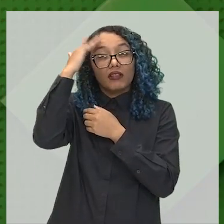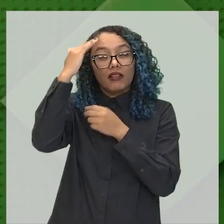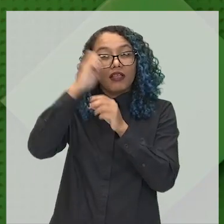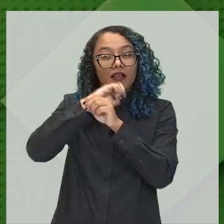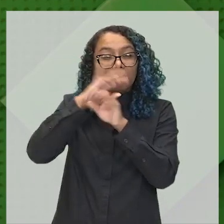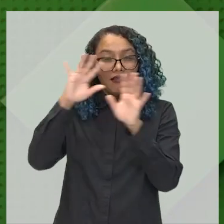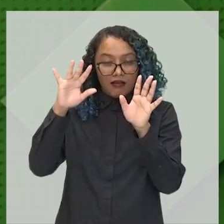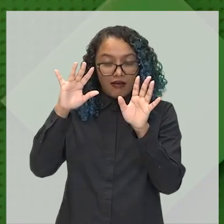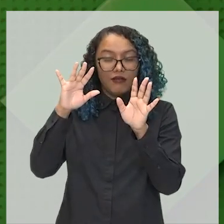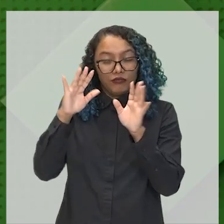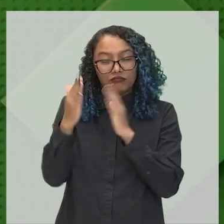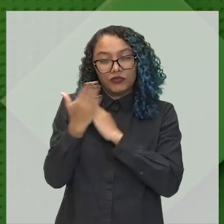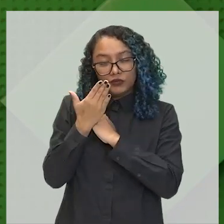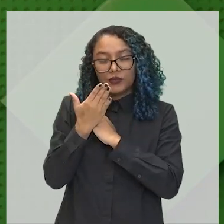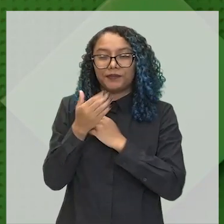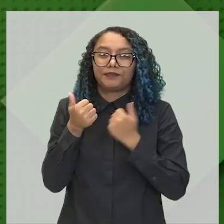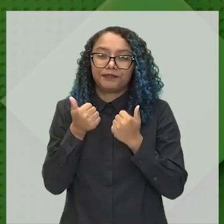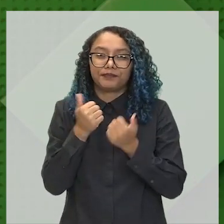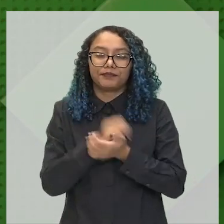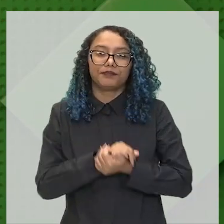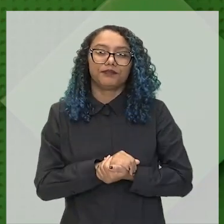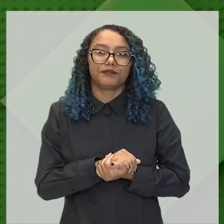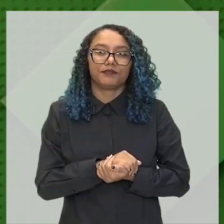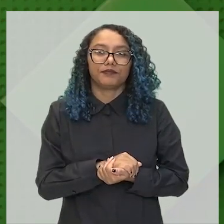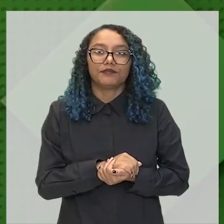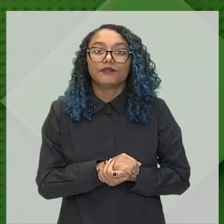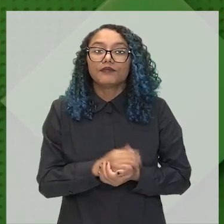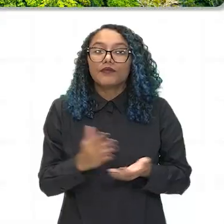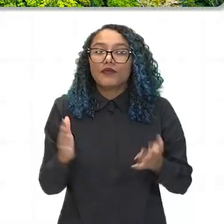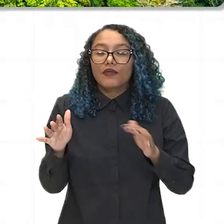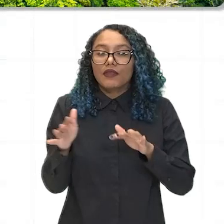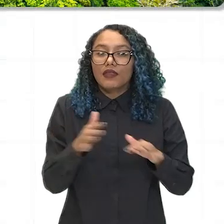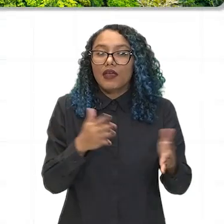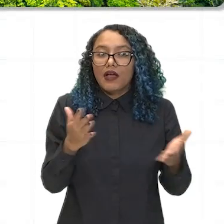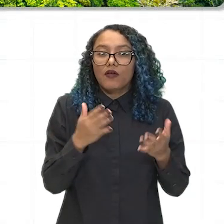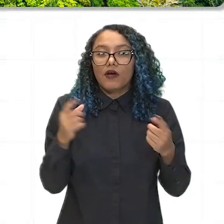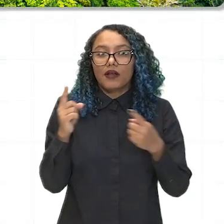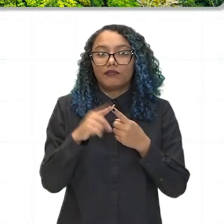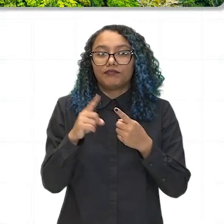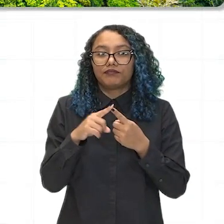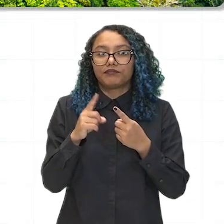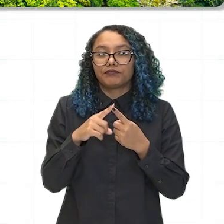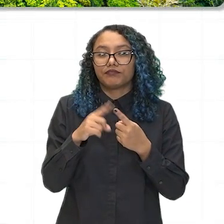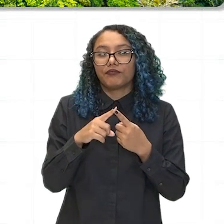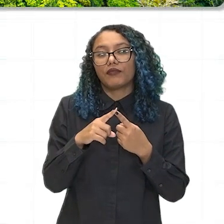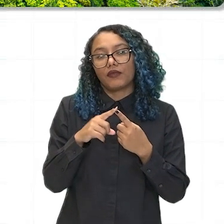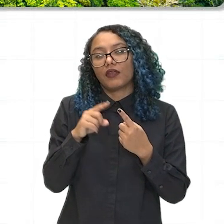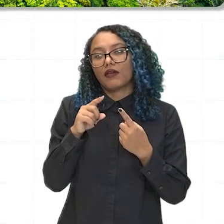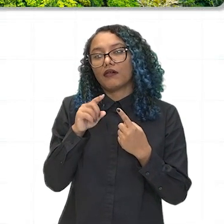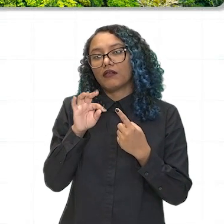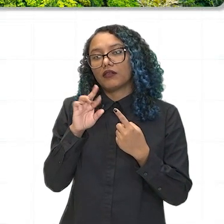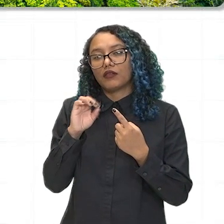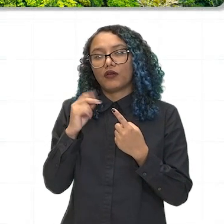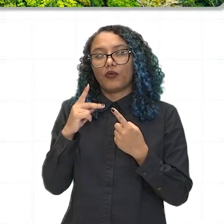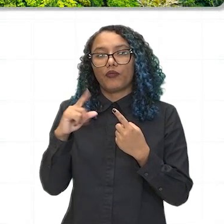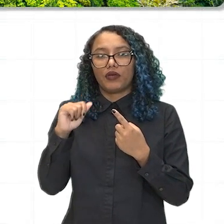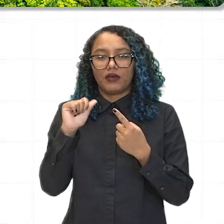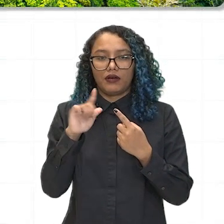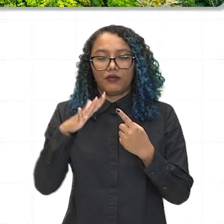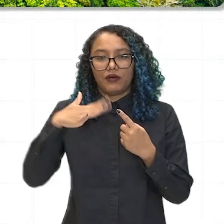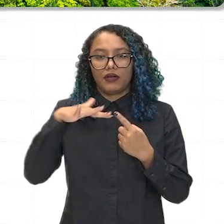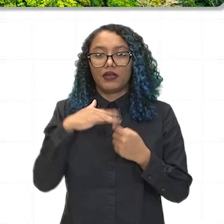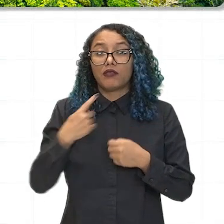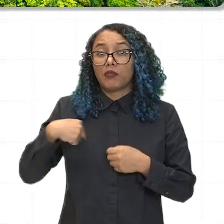nos ajudar aí quando for preciso, tá bom? Vamos ver aí sobre a zona tropical ou intertropical e nós